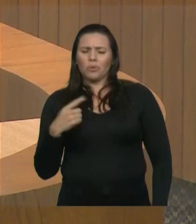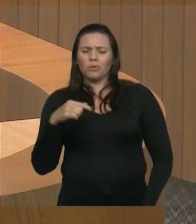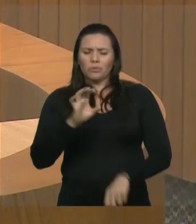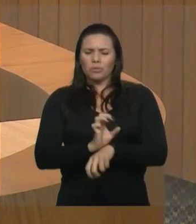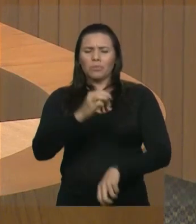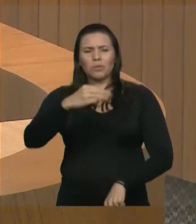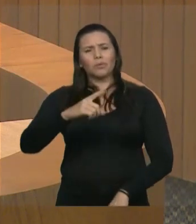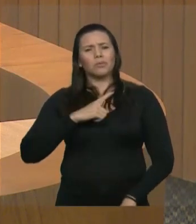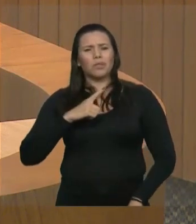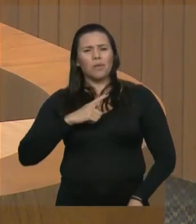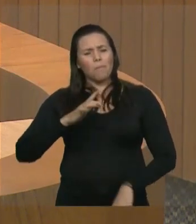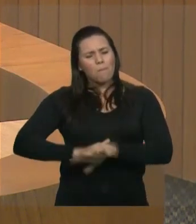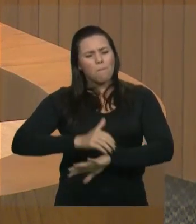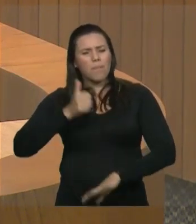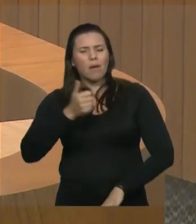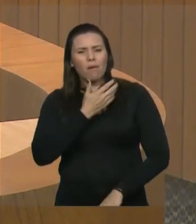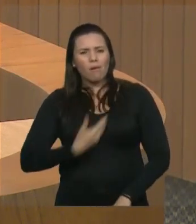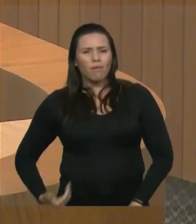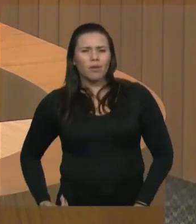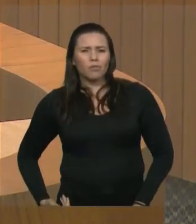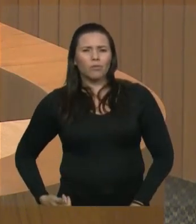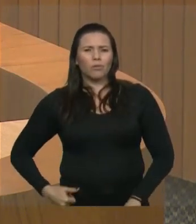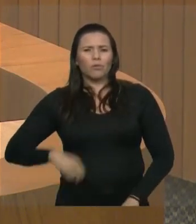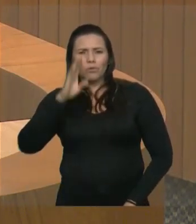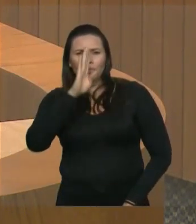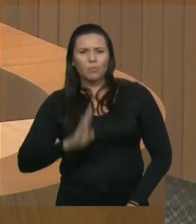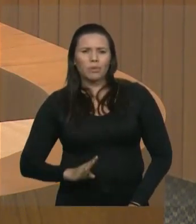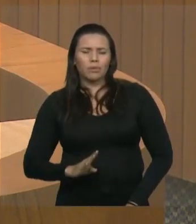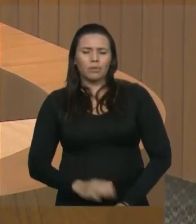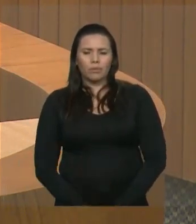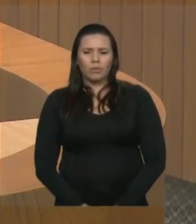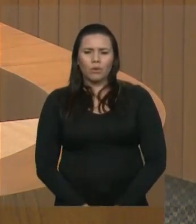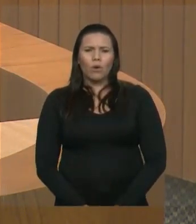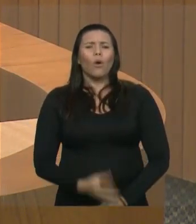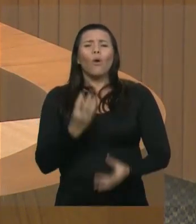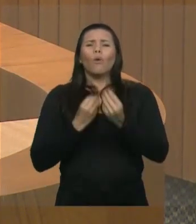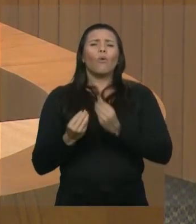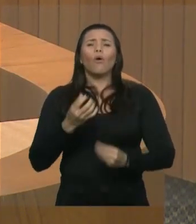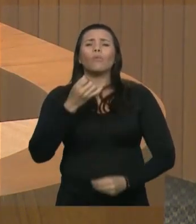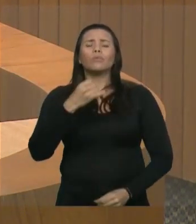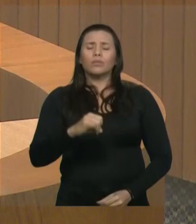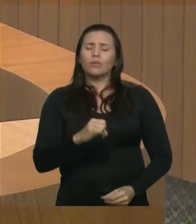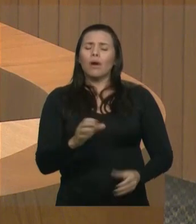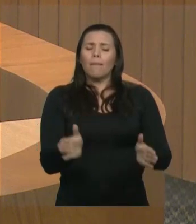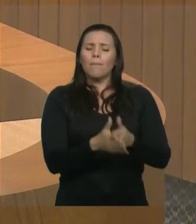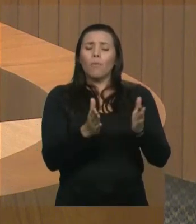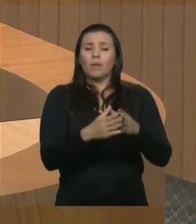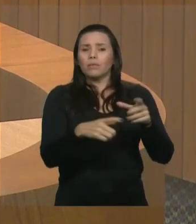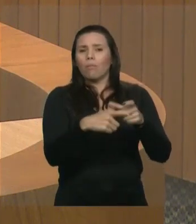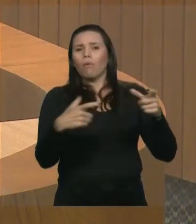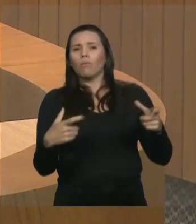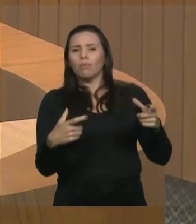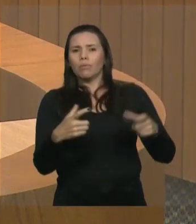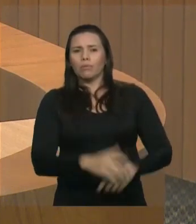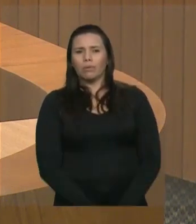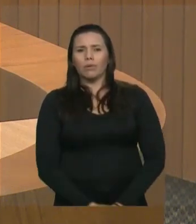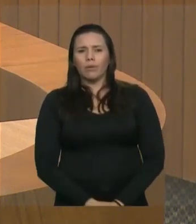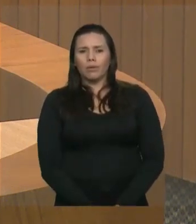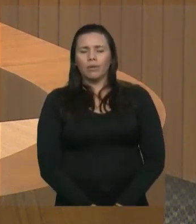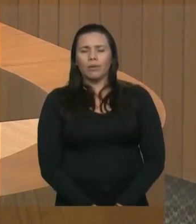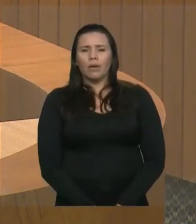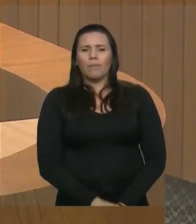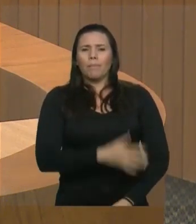pobre, que aumentou a miséria, que aumentou a pobreza, que aumentou o desemprego? A falta